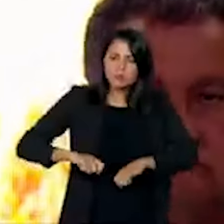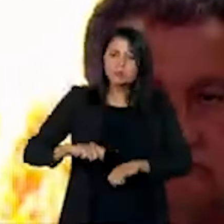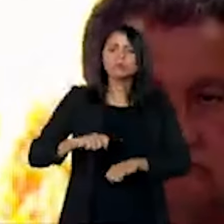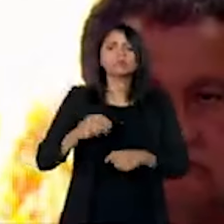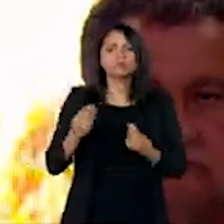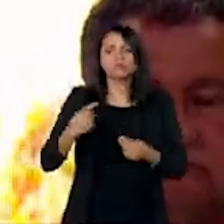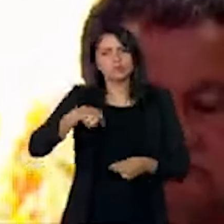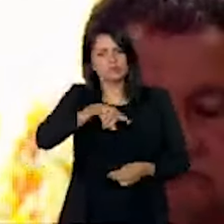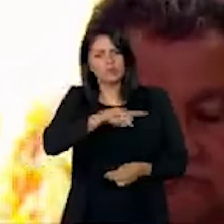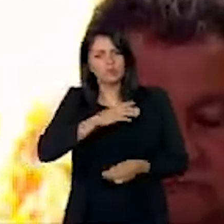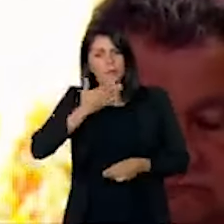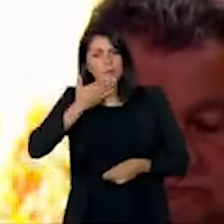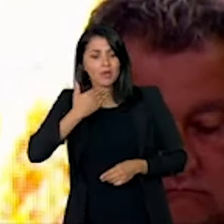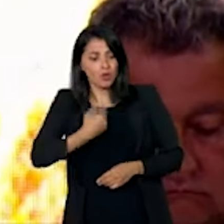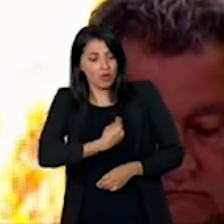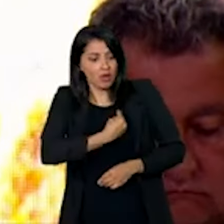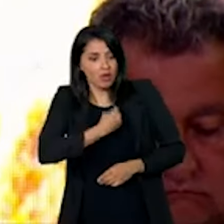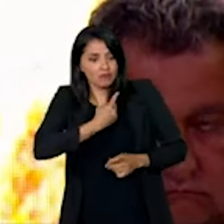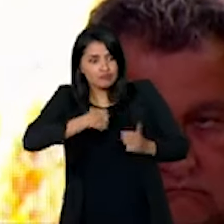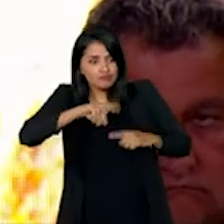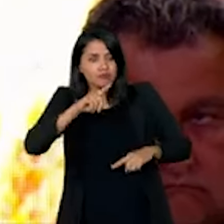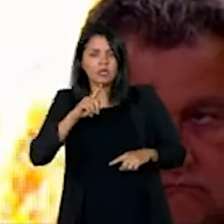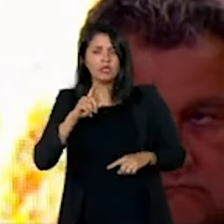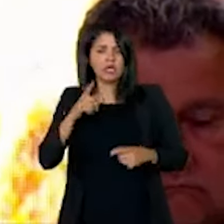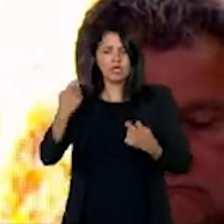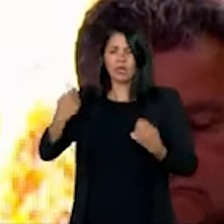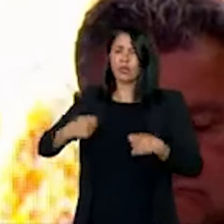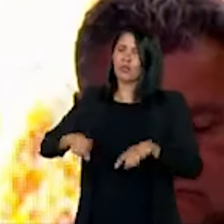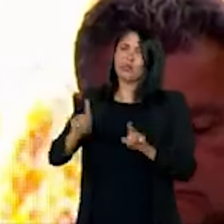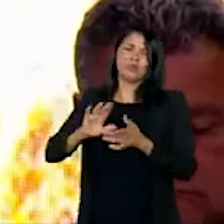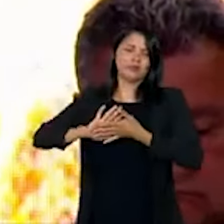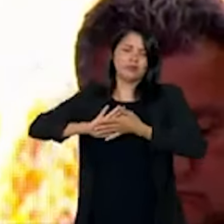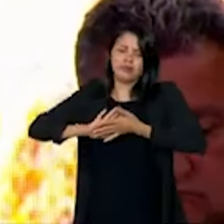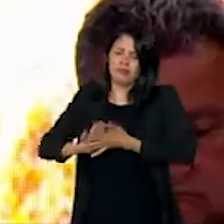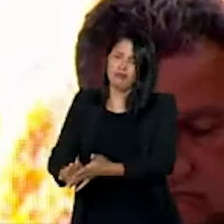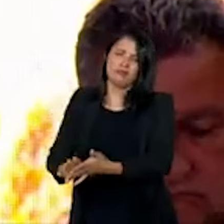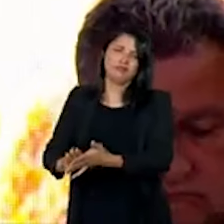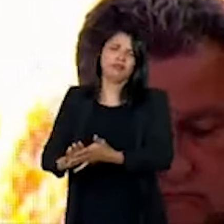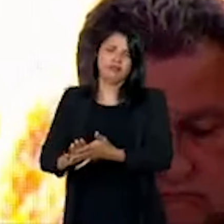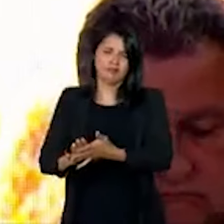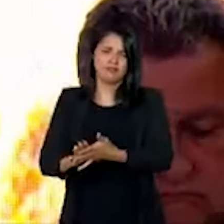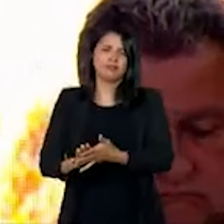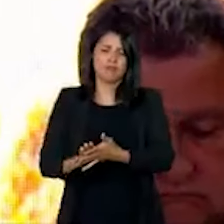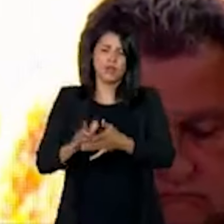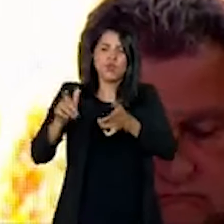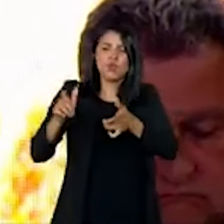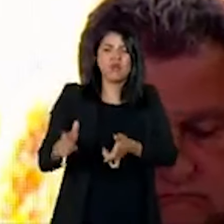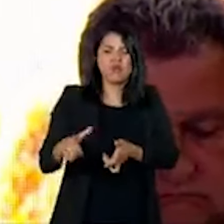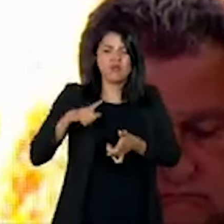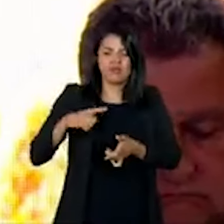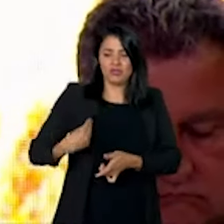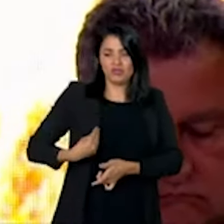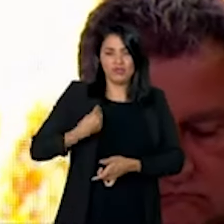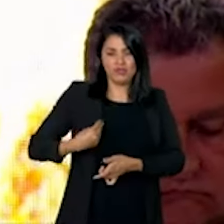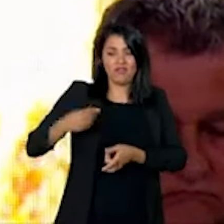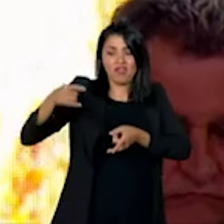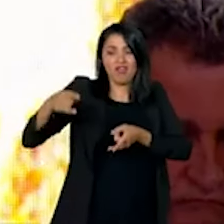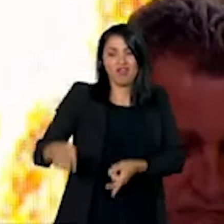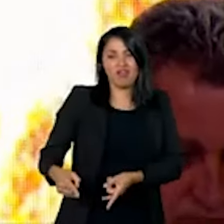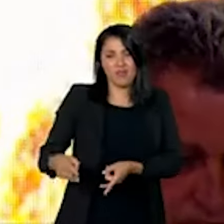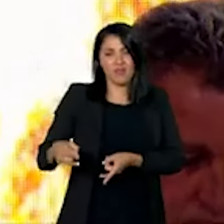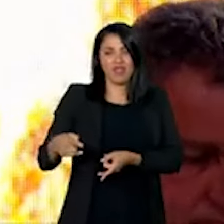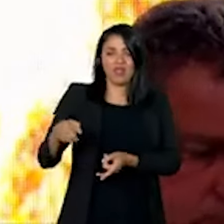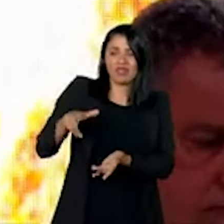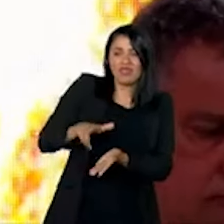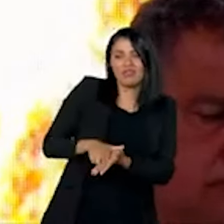possível a gente melhorar a vida sem precisar destruir a cama que a gente dorme, a cozinha que a